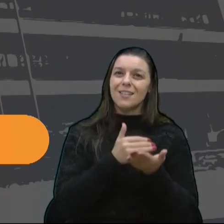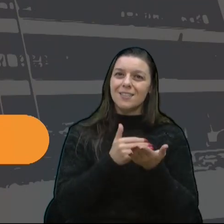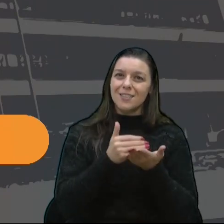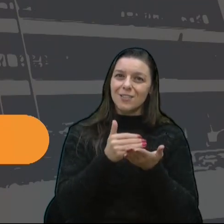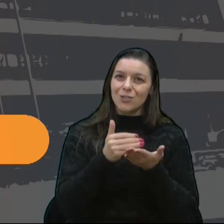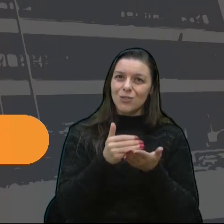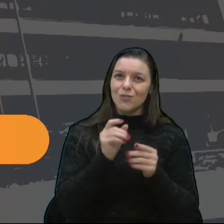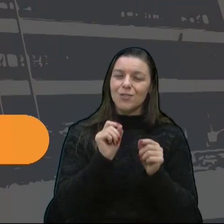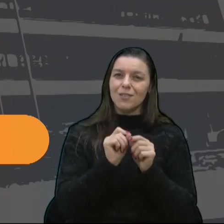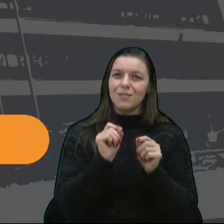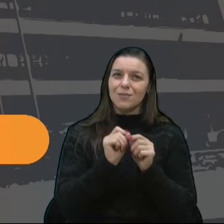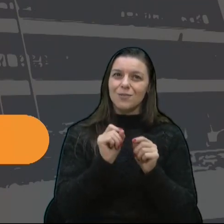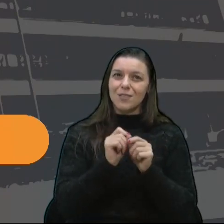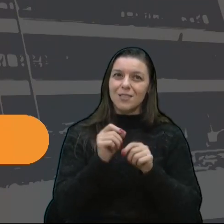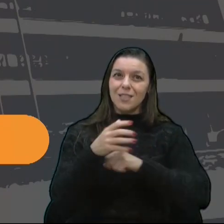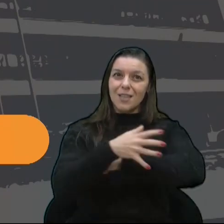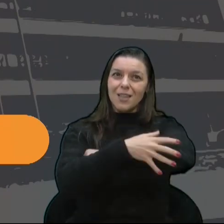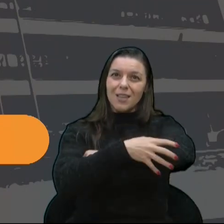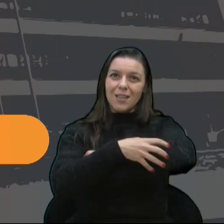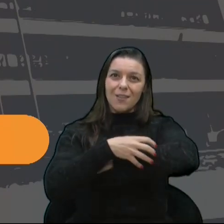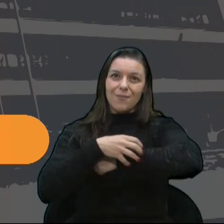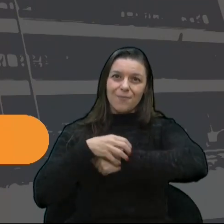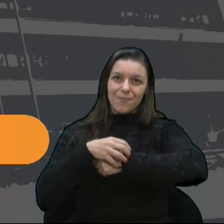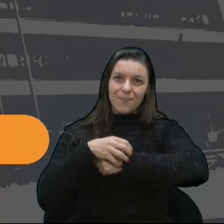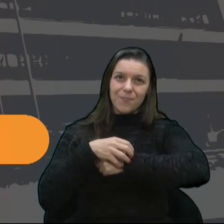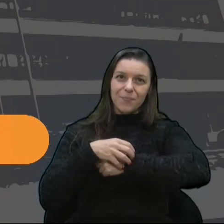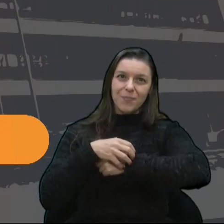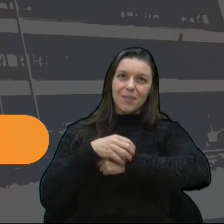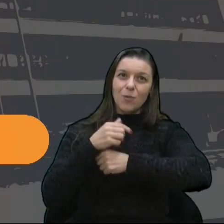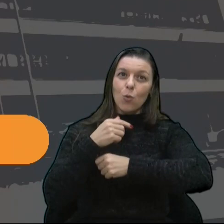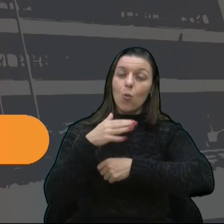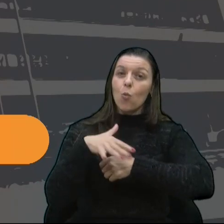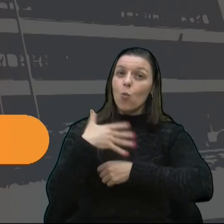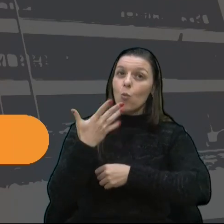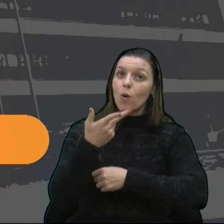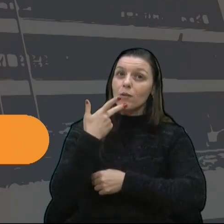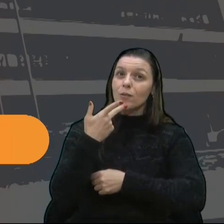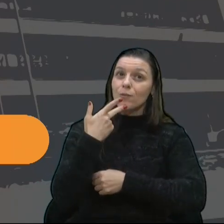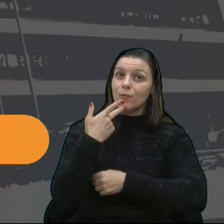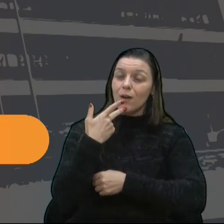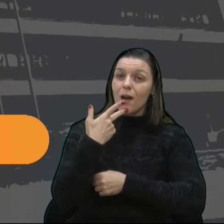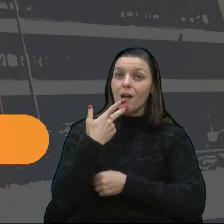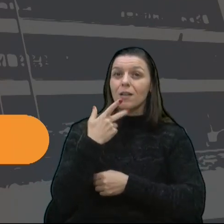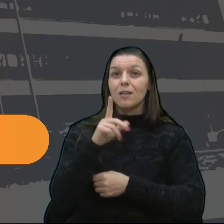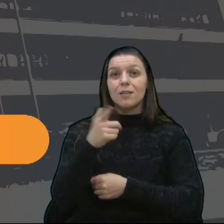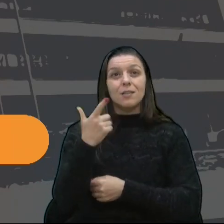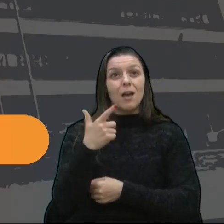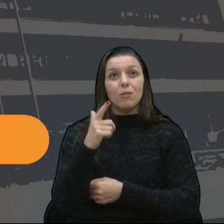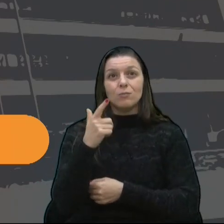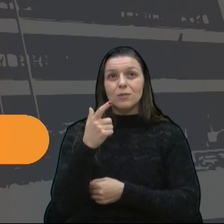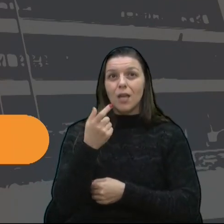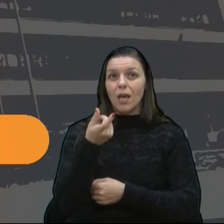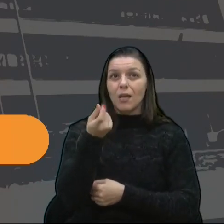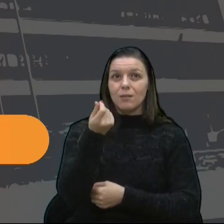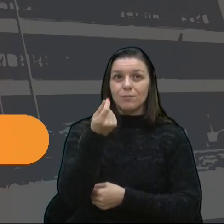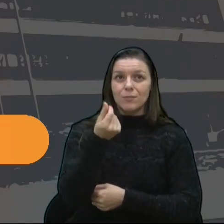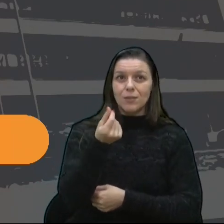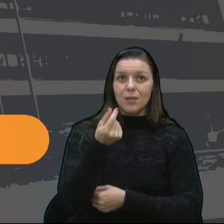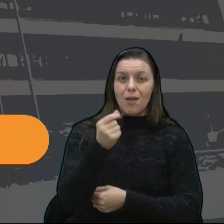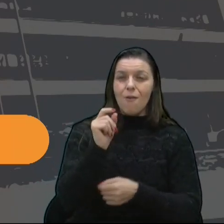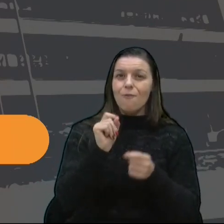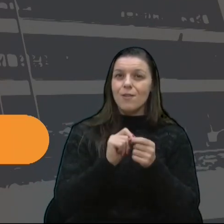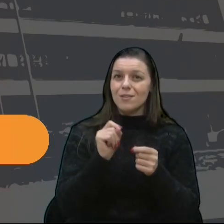gente está fazendo no Periférico. A gente está, quando eu falo que a gente está fazendo realmente sem recursos, literalmente a gente está fazendo